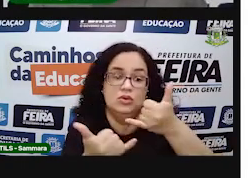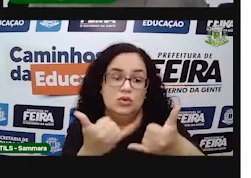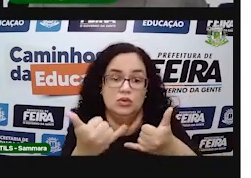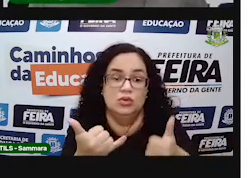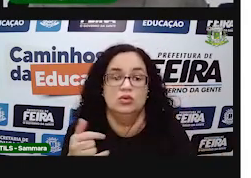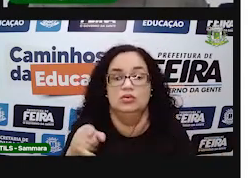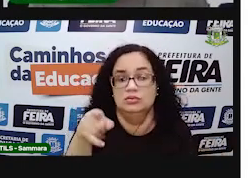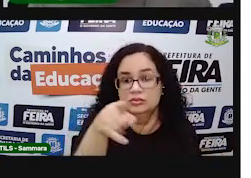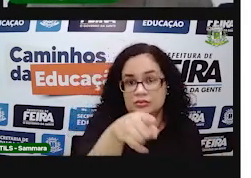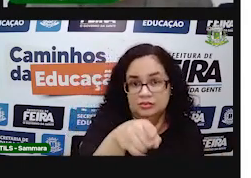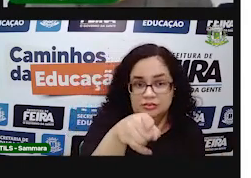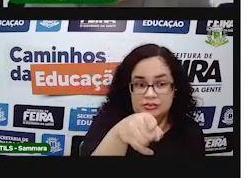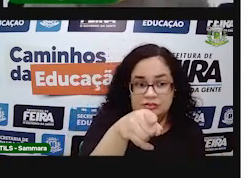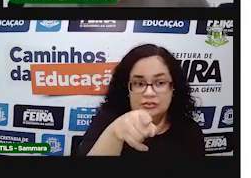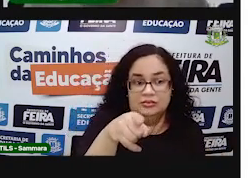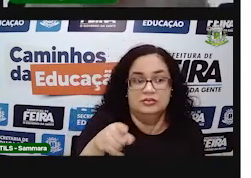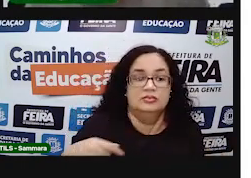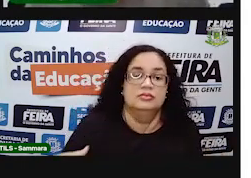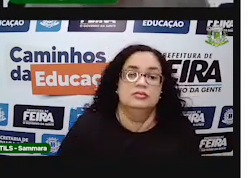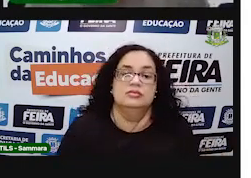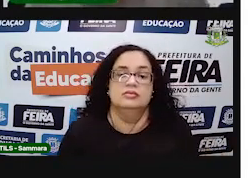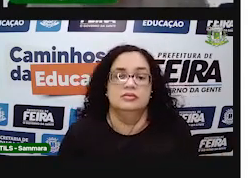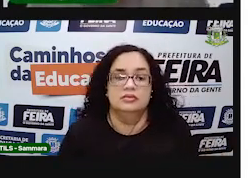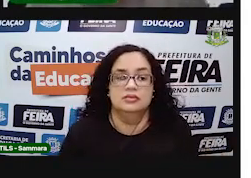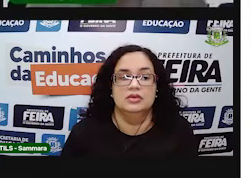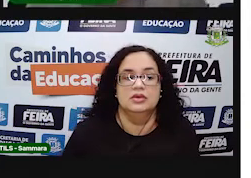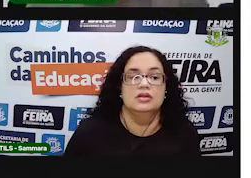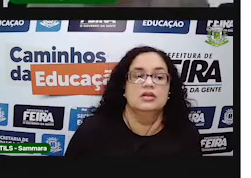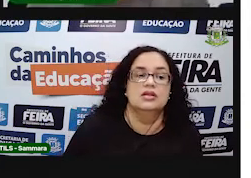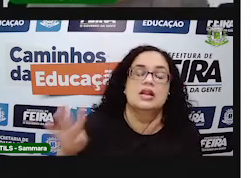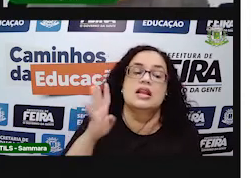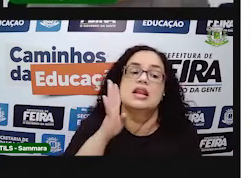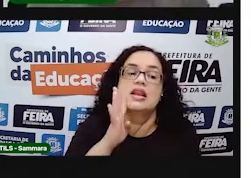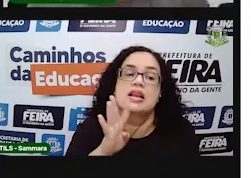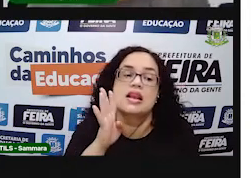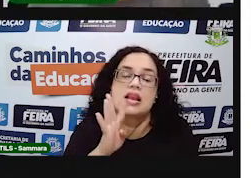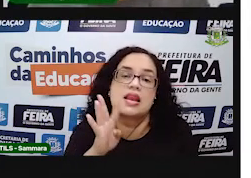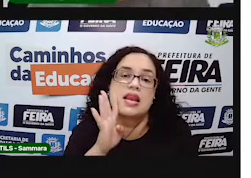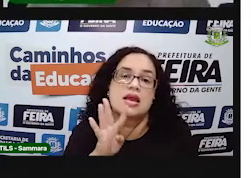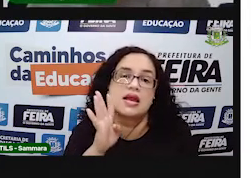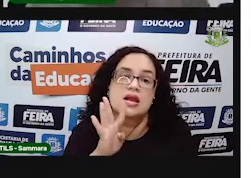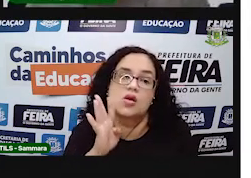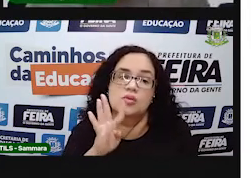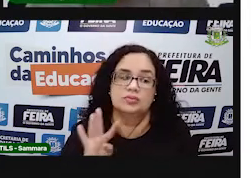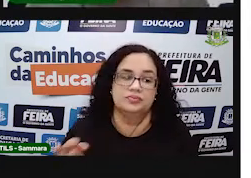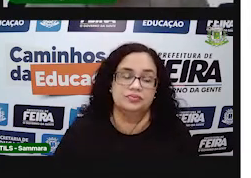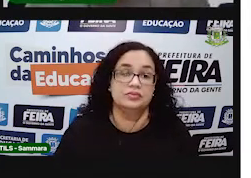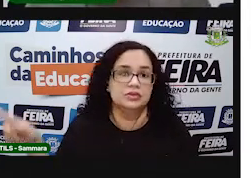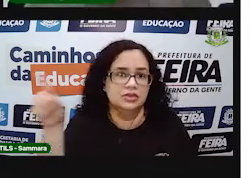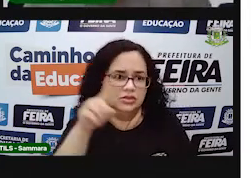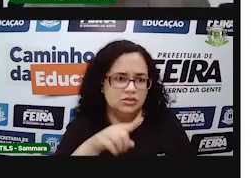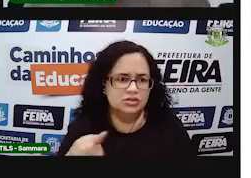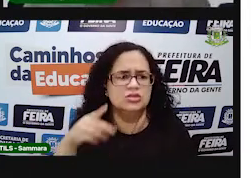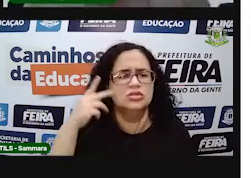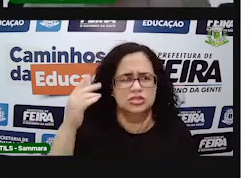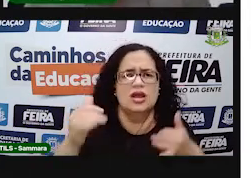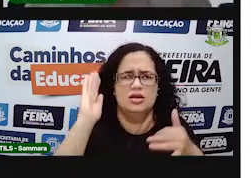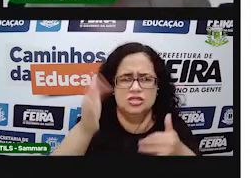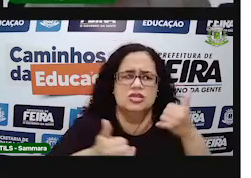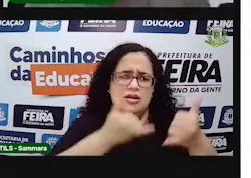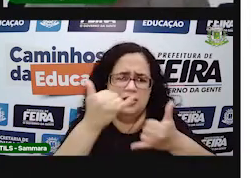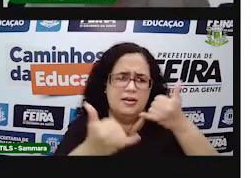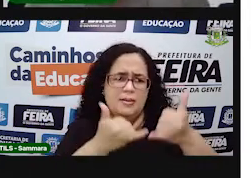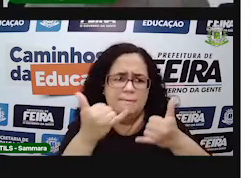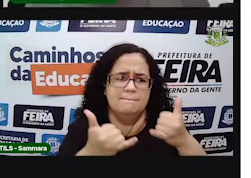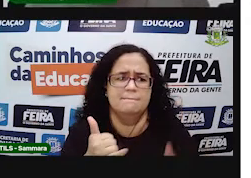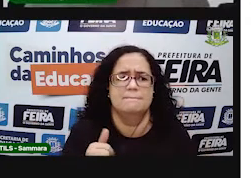no World Wall. O World Wall é uma plataforma muito, muito, muito bacana. Você já jogou